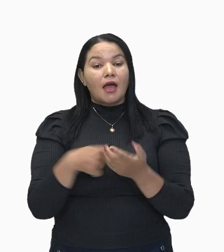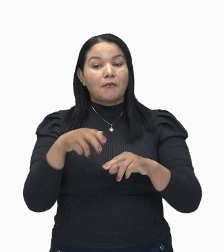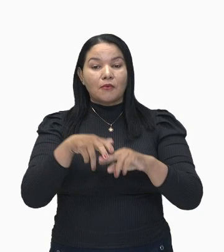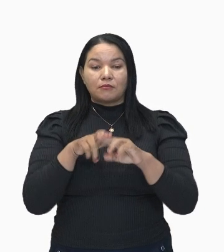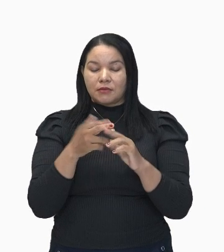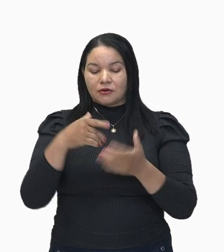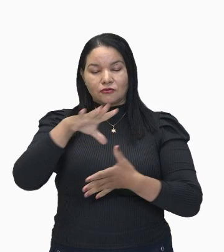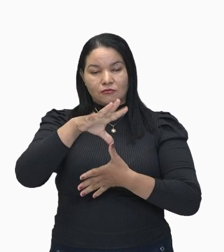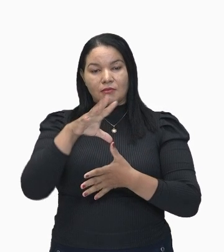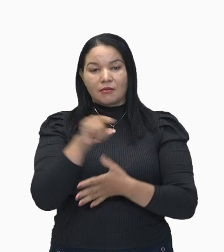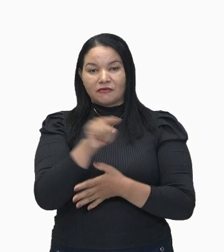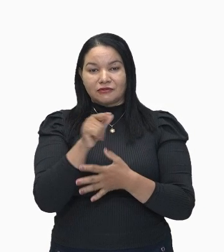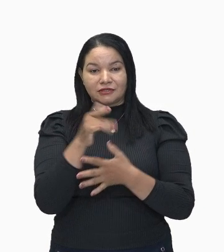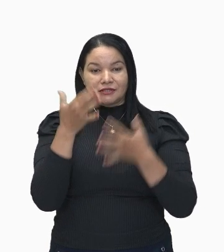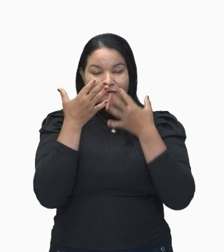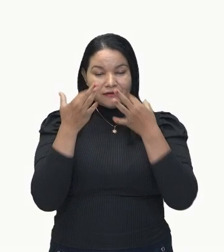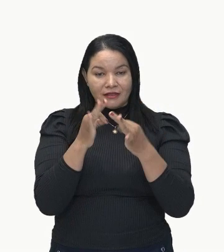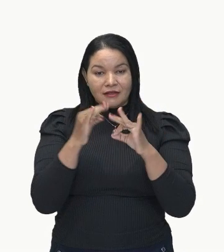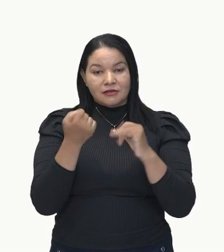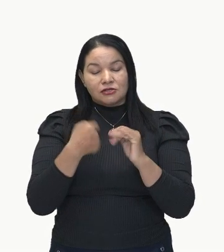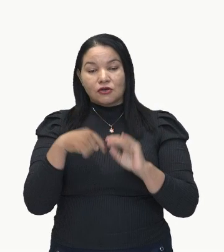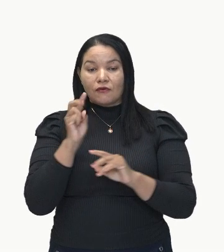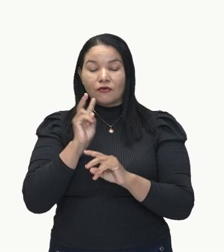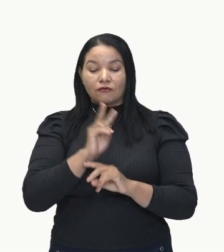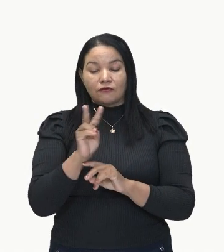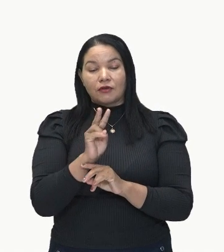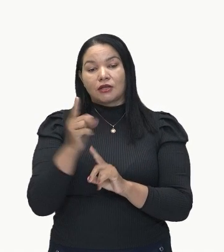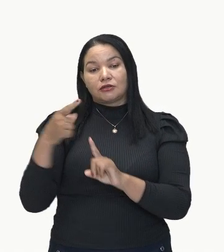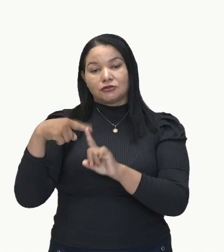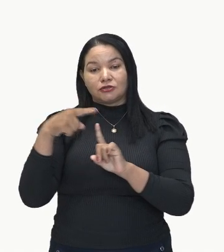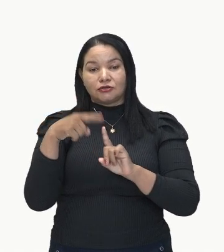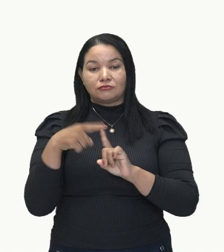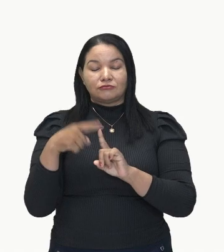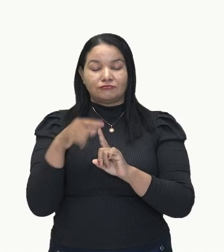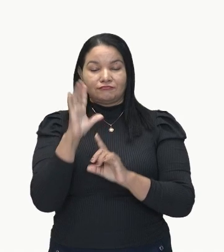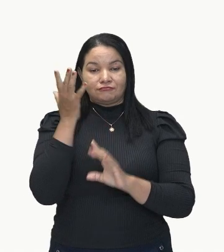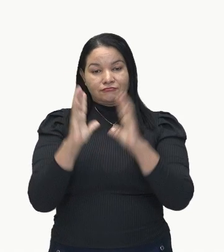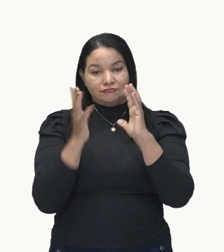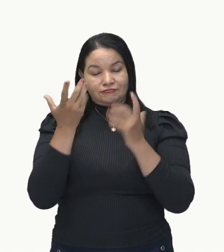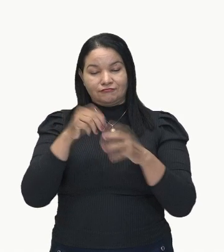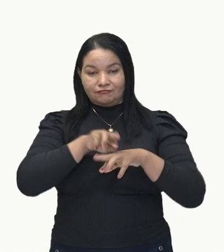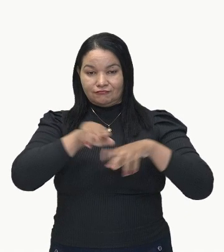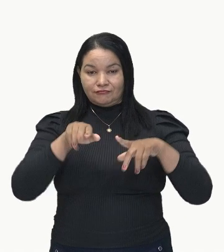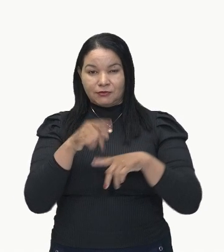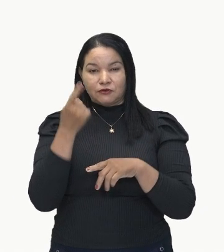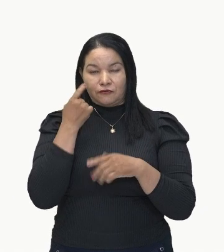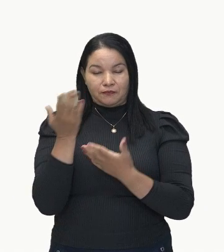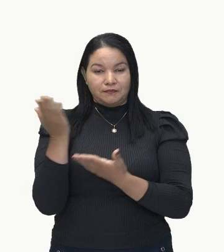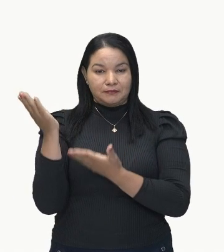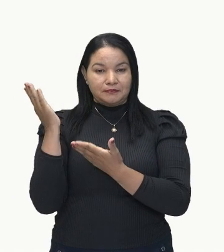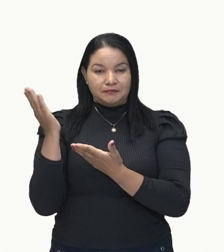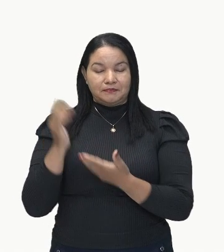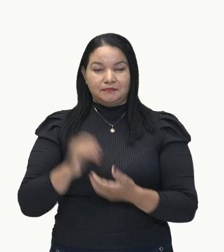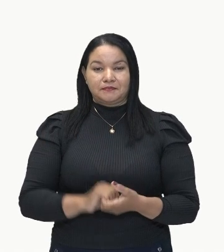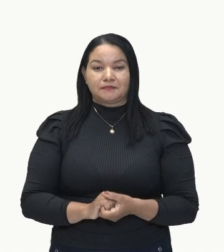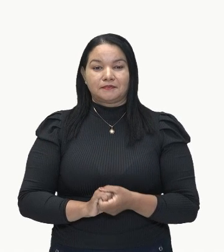podem observar esses diferentes tipos de clima. Olha só aqui o